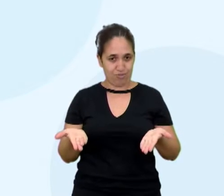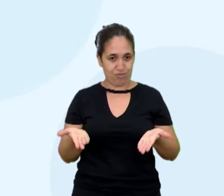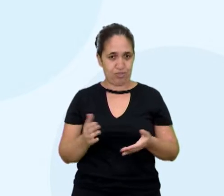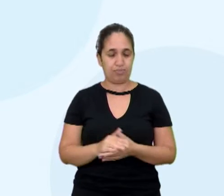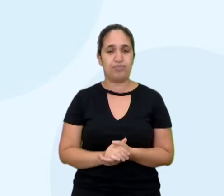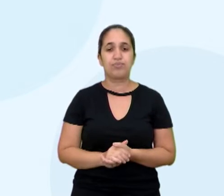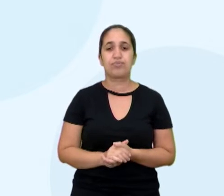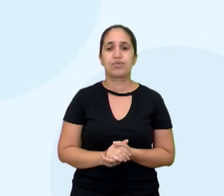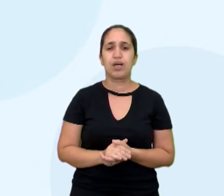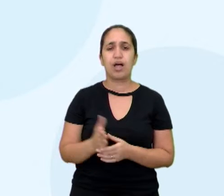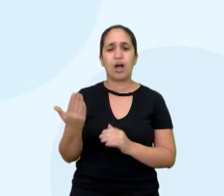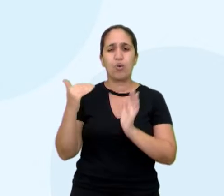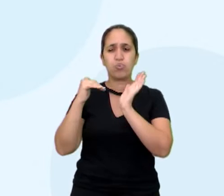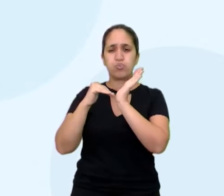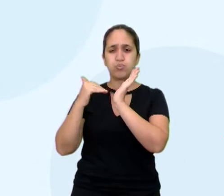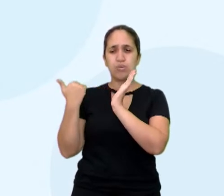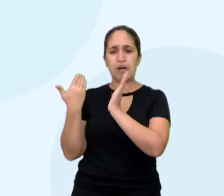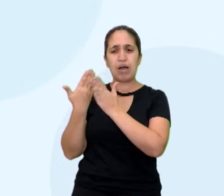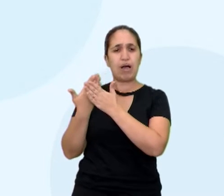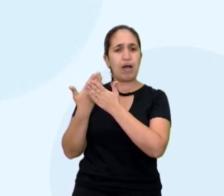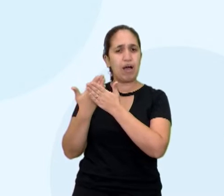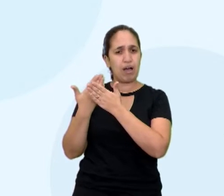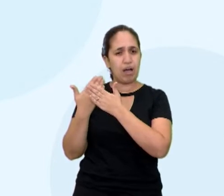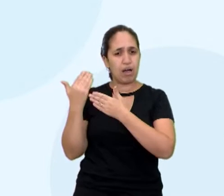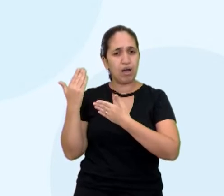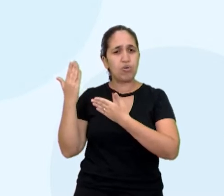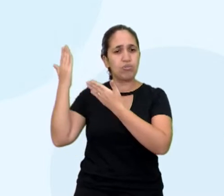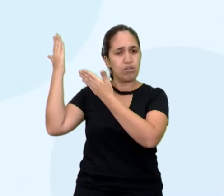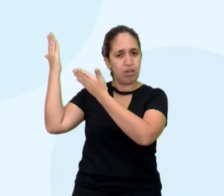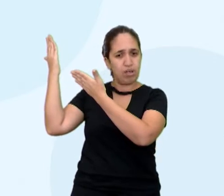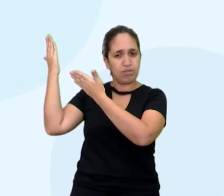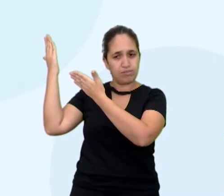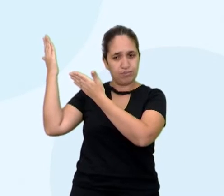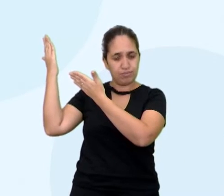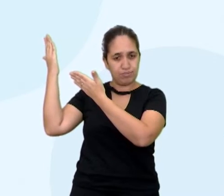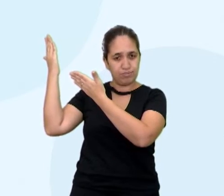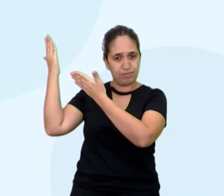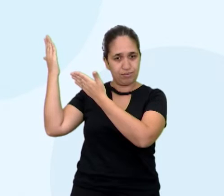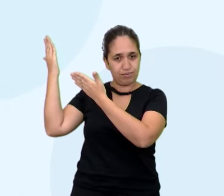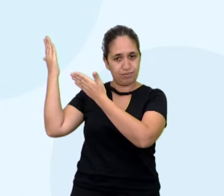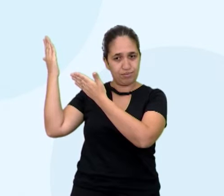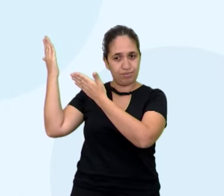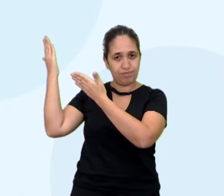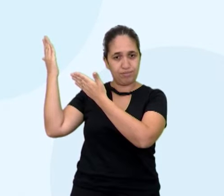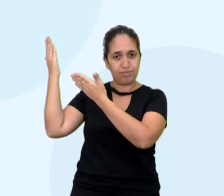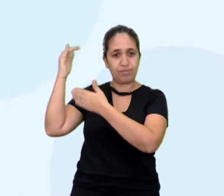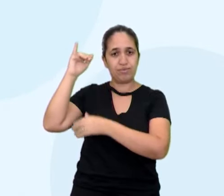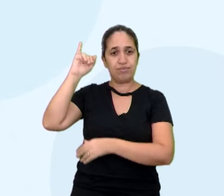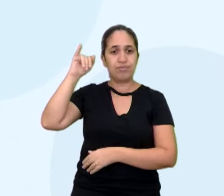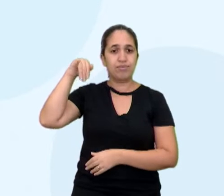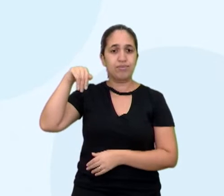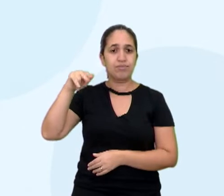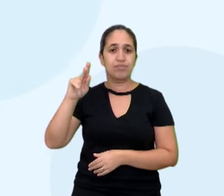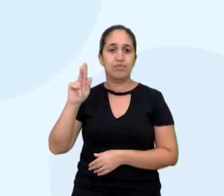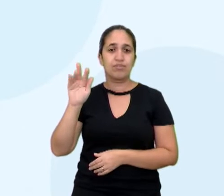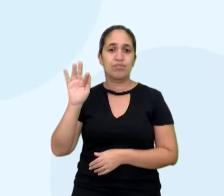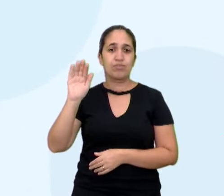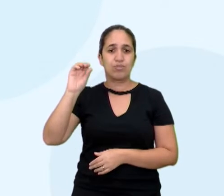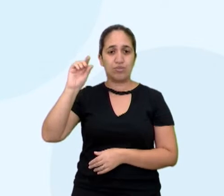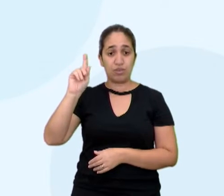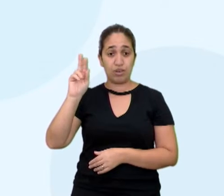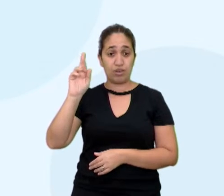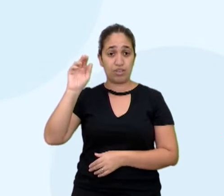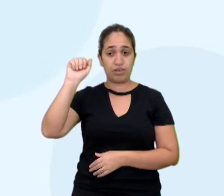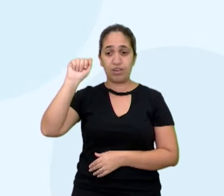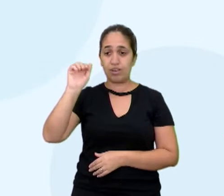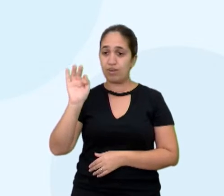Na nossa última aula, a gente viu aí, olha, a respeito dos infográficos. Então, a gente viu que o infográfico era um conteúdo